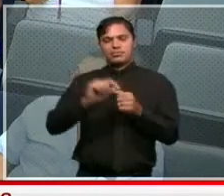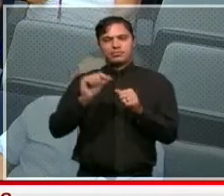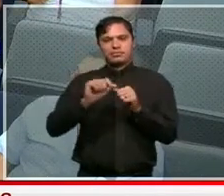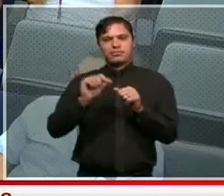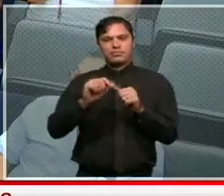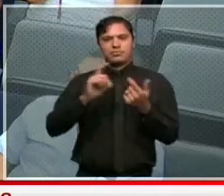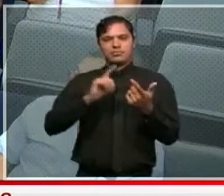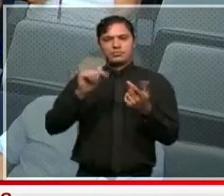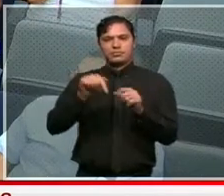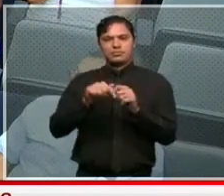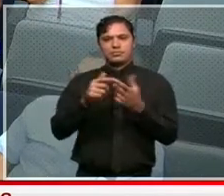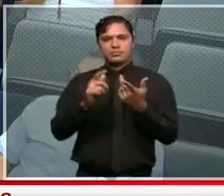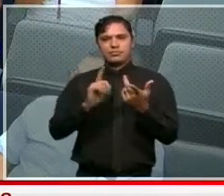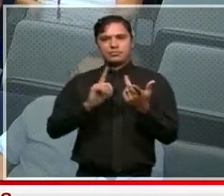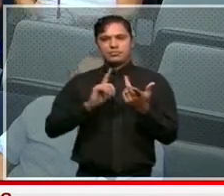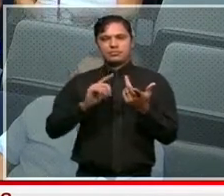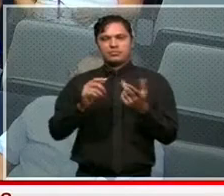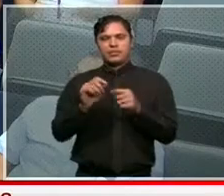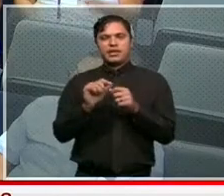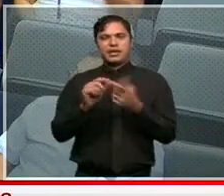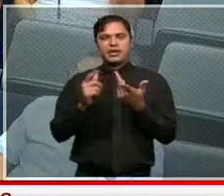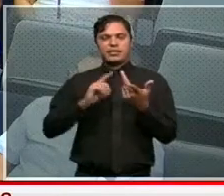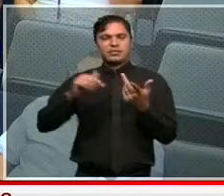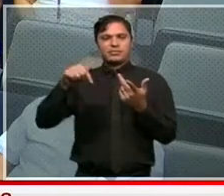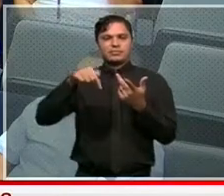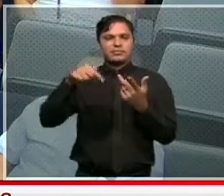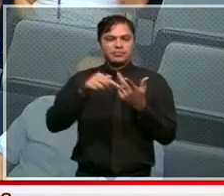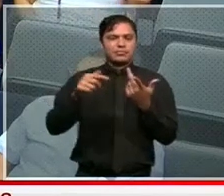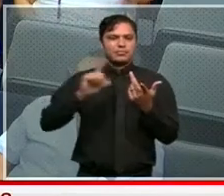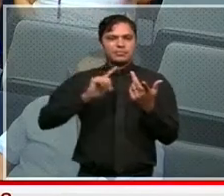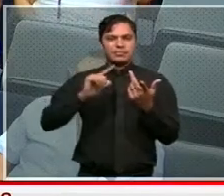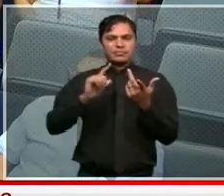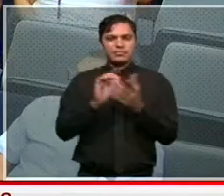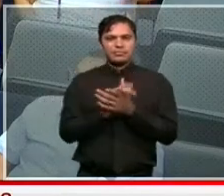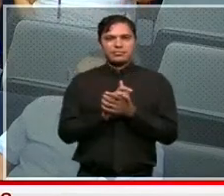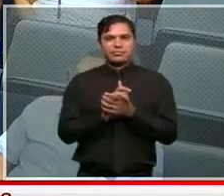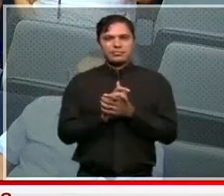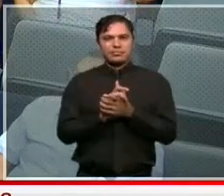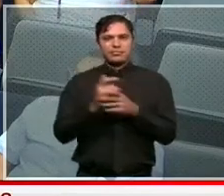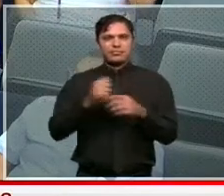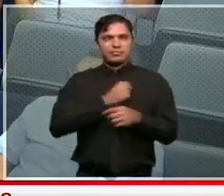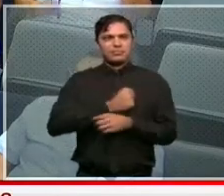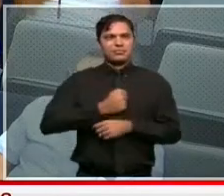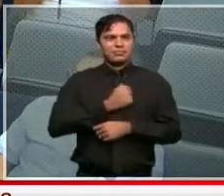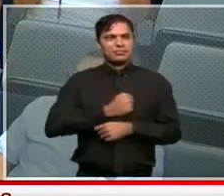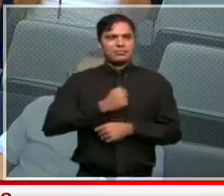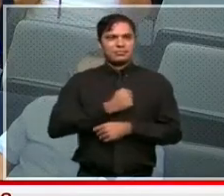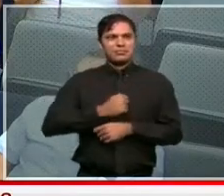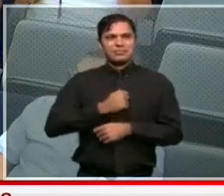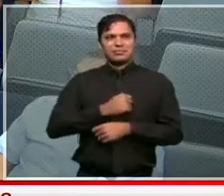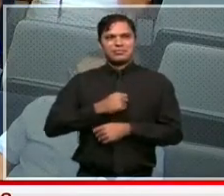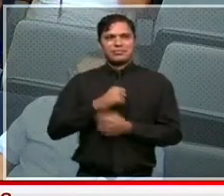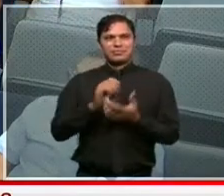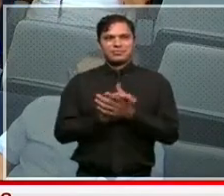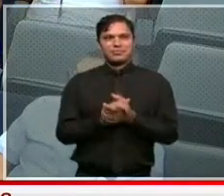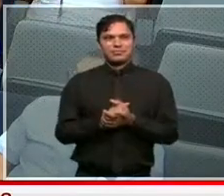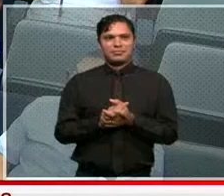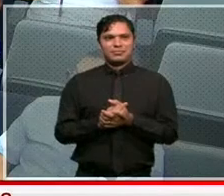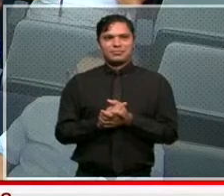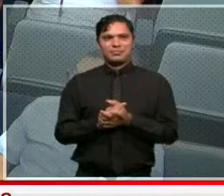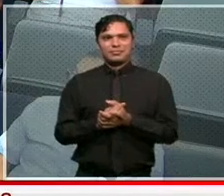essa instituição aqui vincula o Ministério da Agricultura a gente é saudar essa mesa em nome de vossa